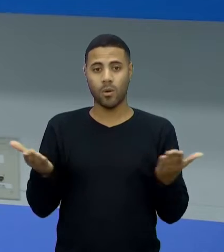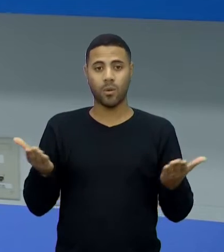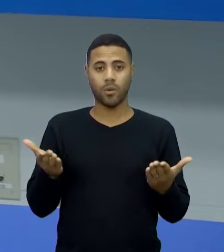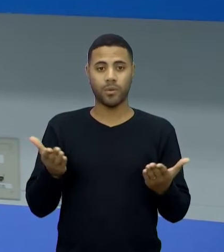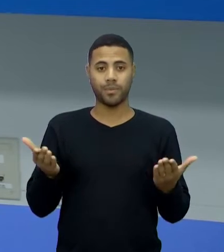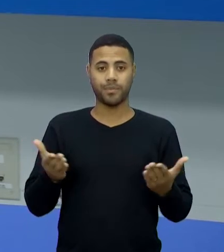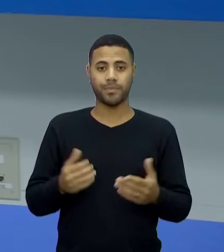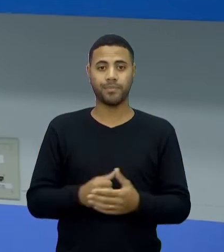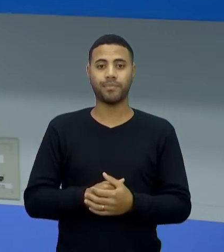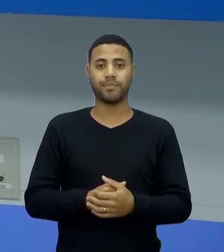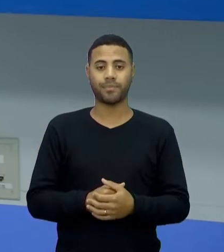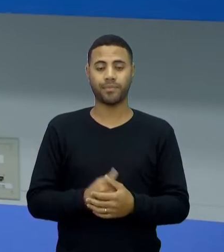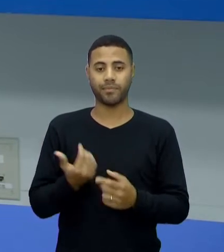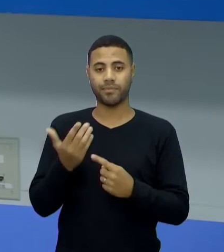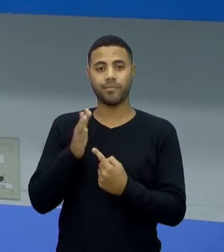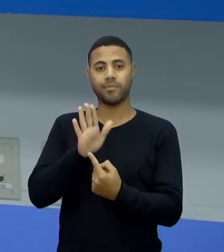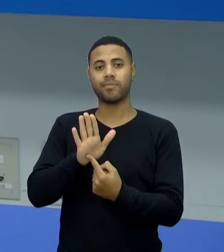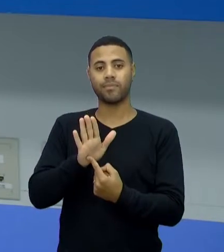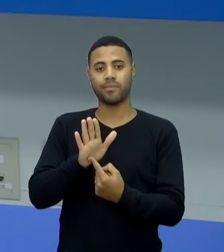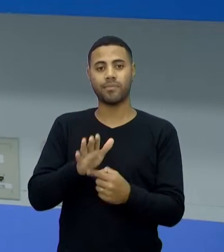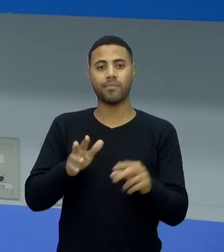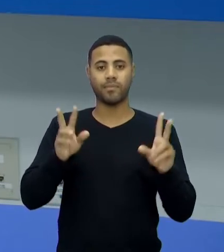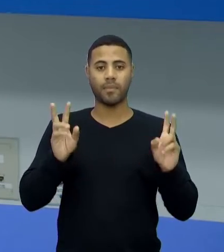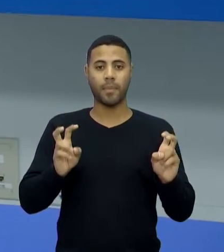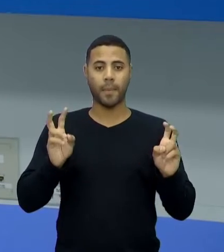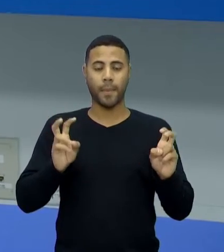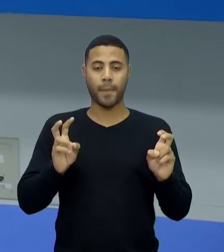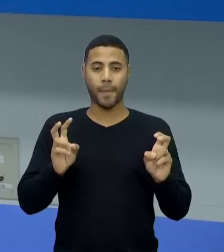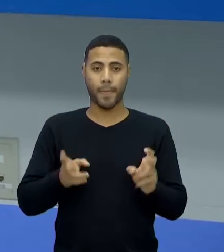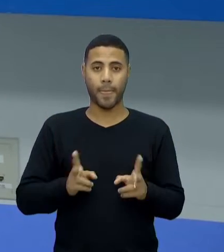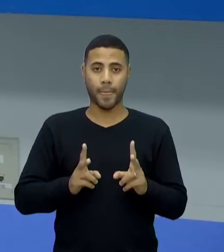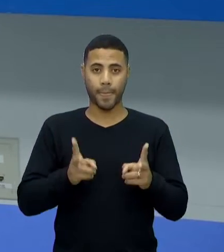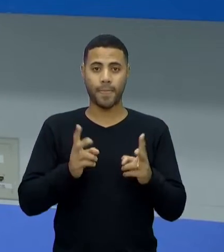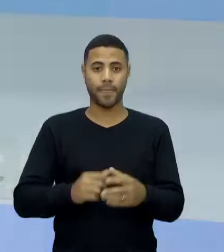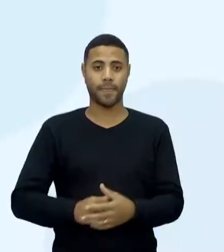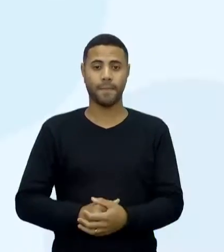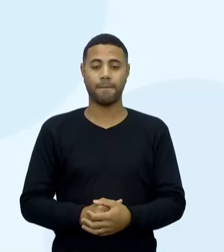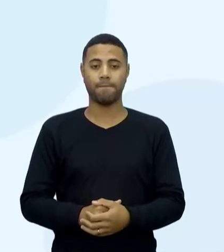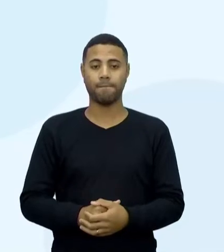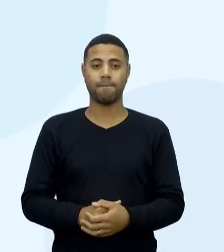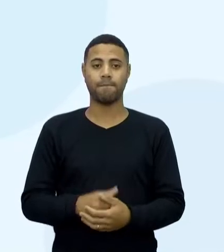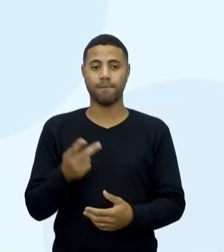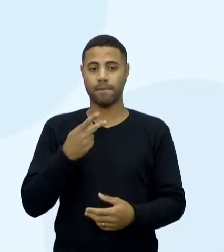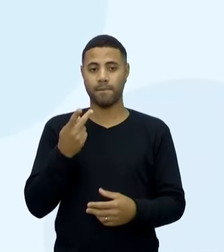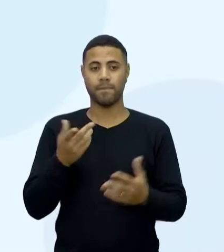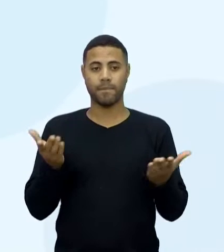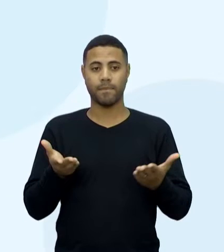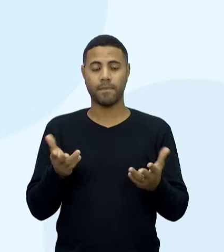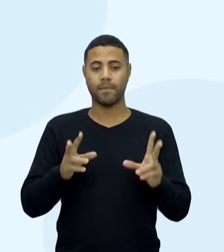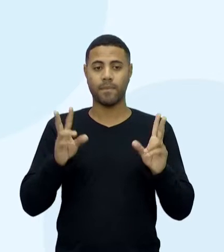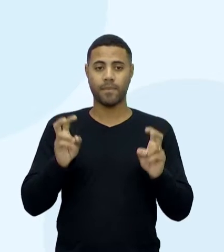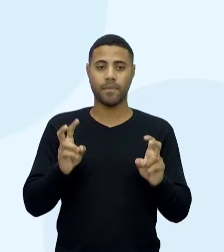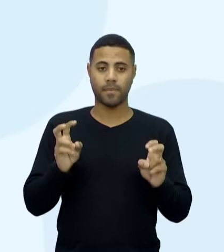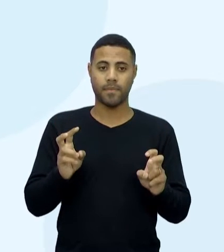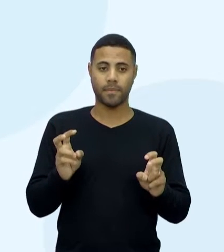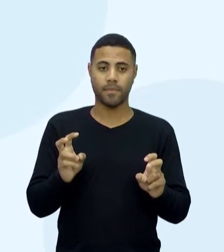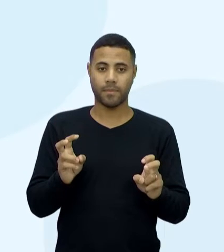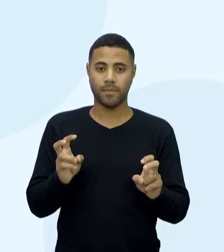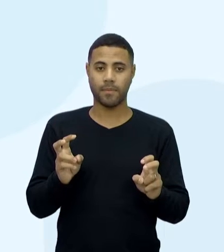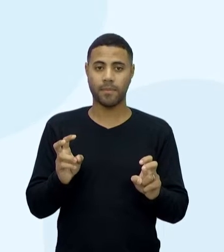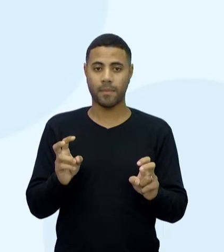tema que a gente vai abordar Vamos ver aí juntos a gente vai falar hoje sobre